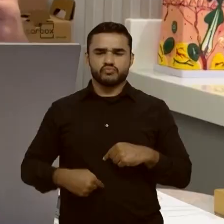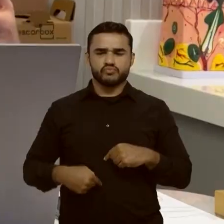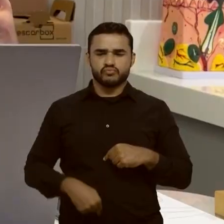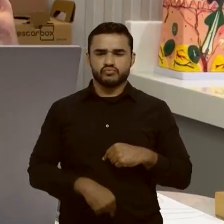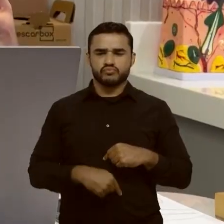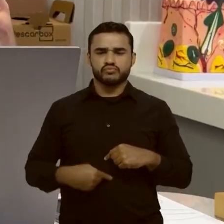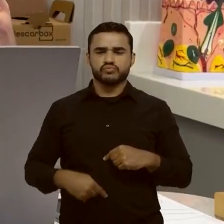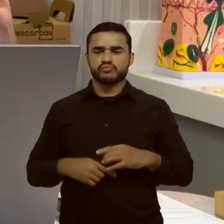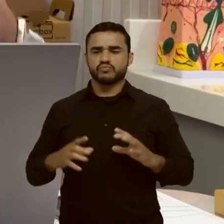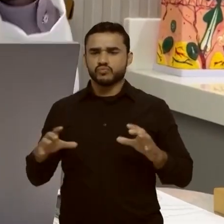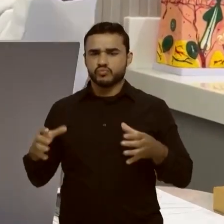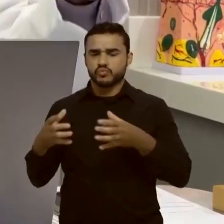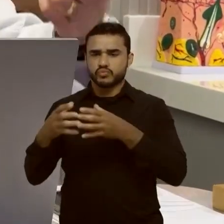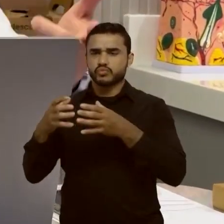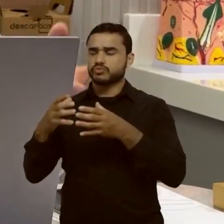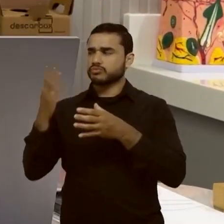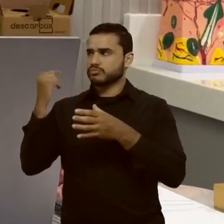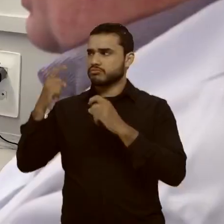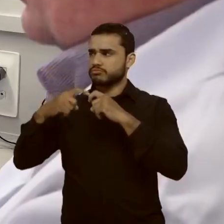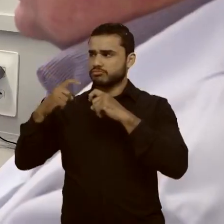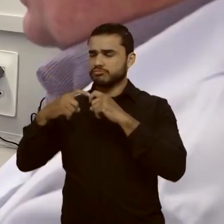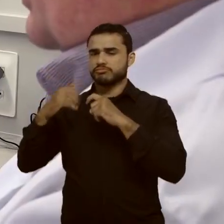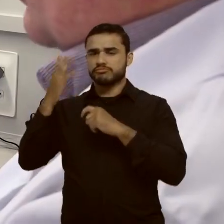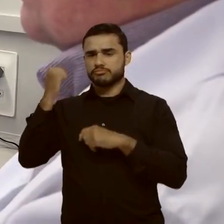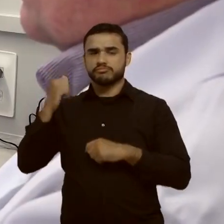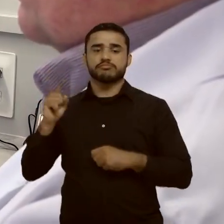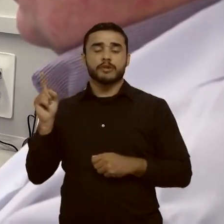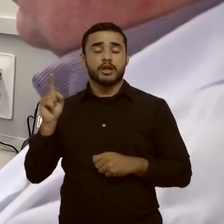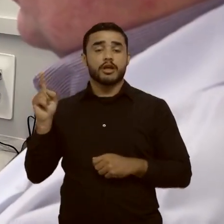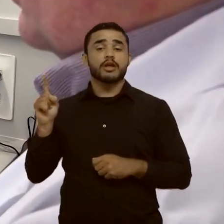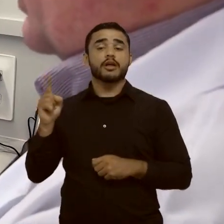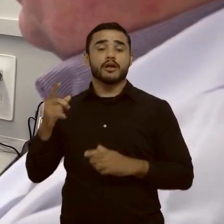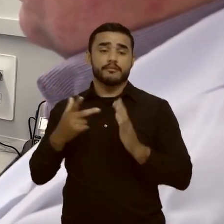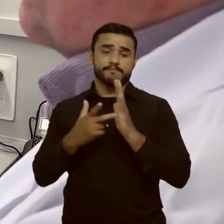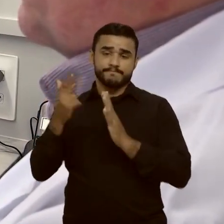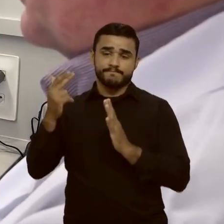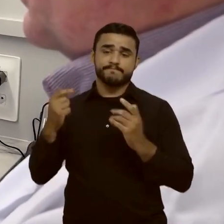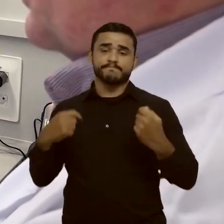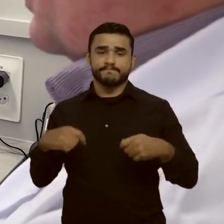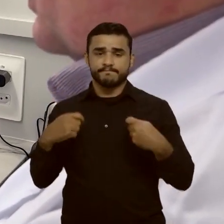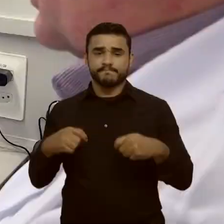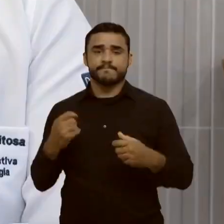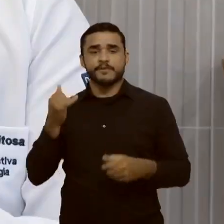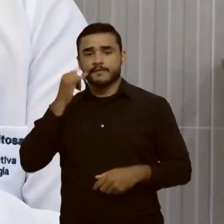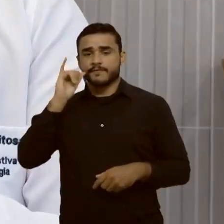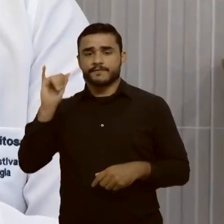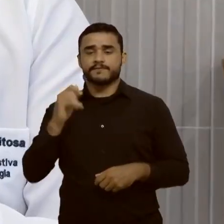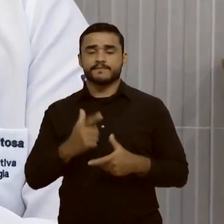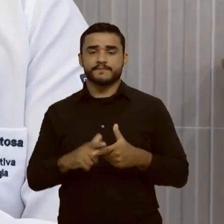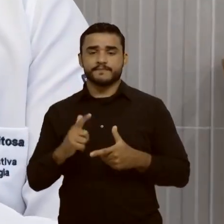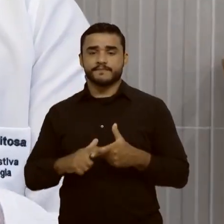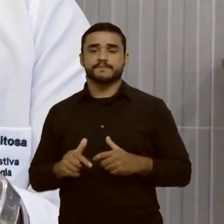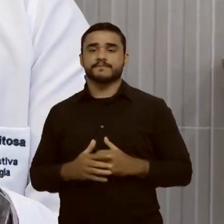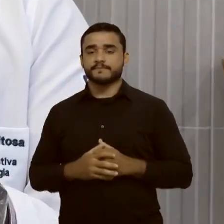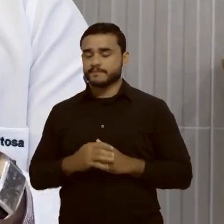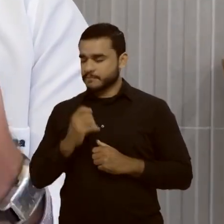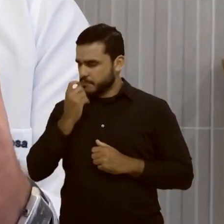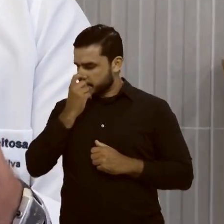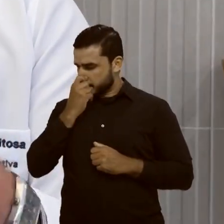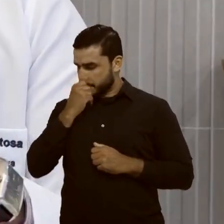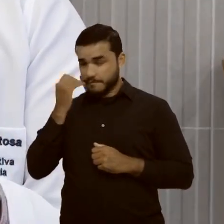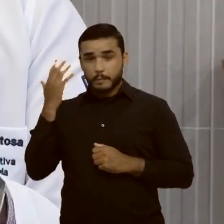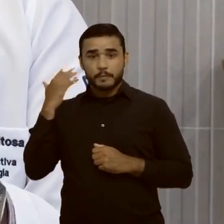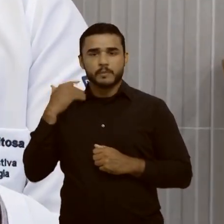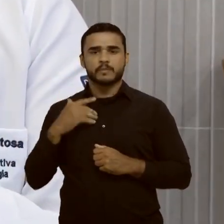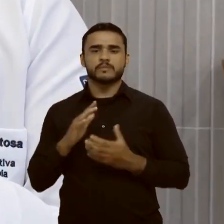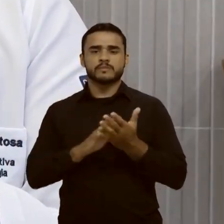Abdominal. O especialista explica que a cirurgia é o meio mais indicado para corrigir o problema. Antigamente, quando não tinha tanto